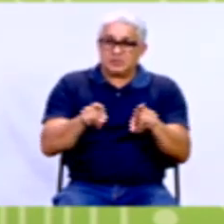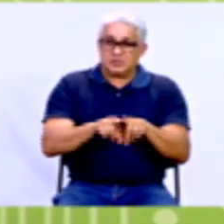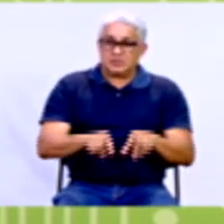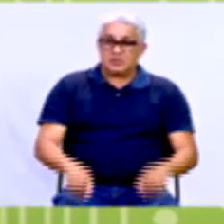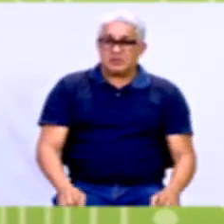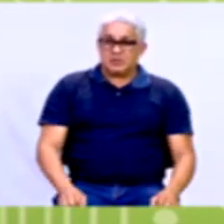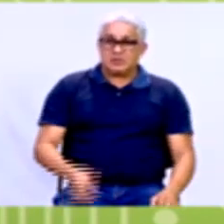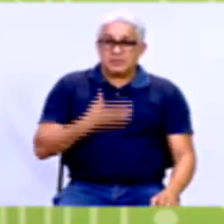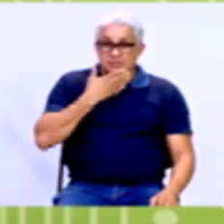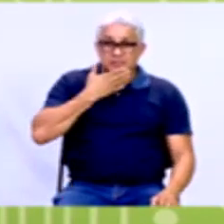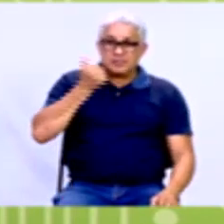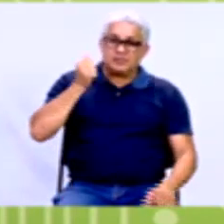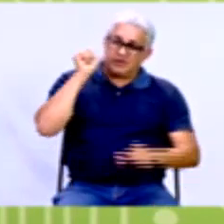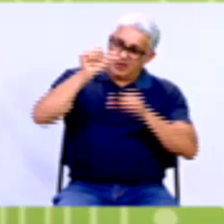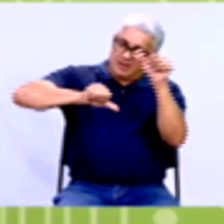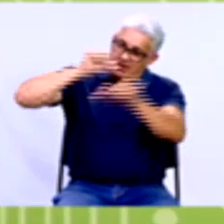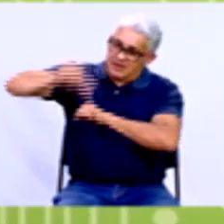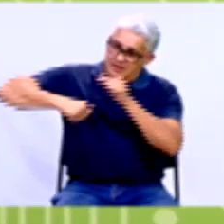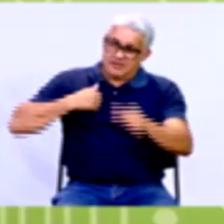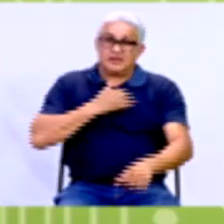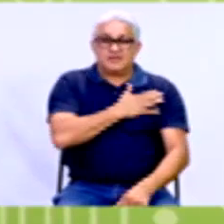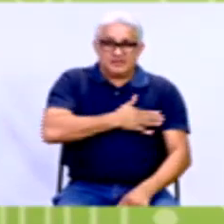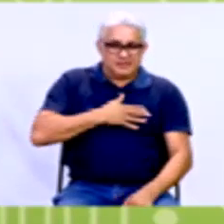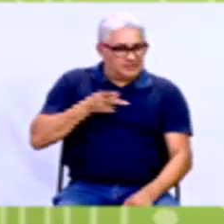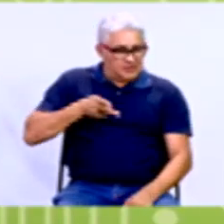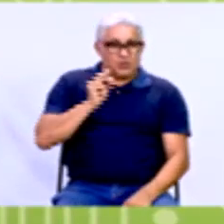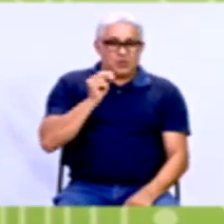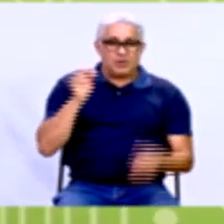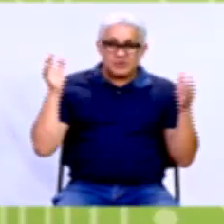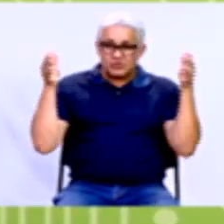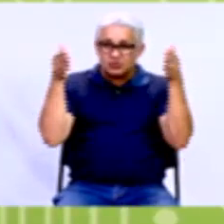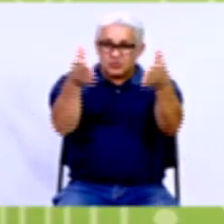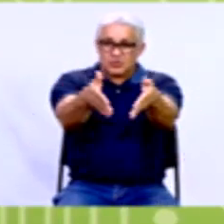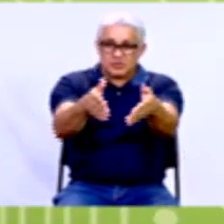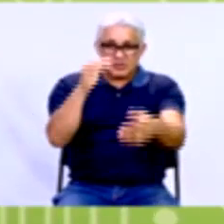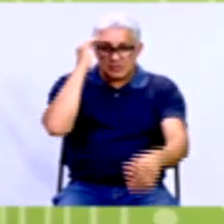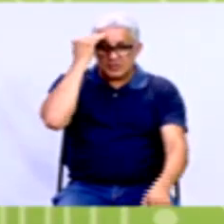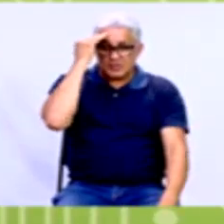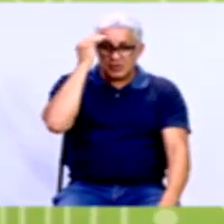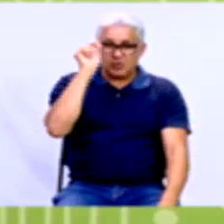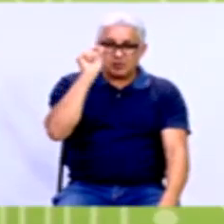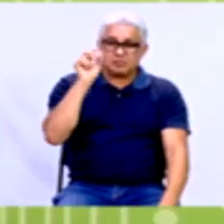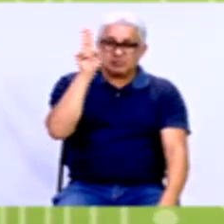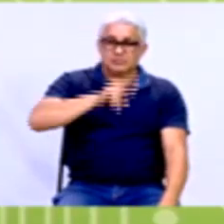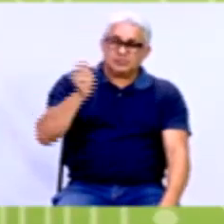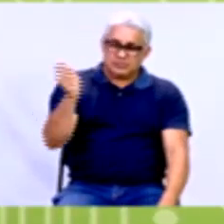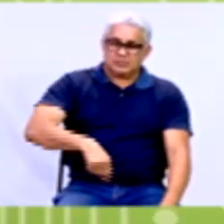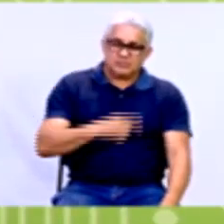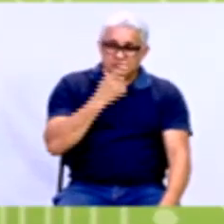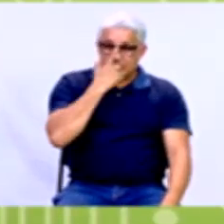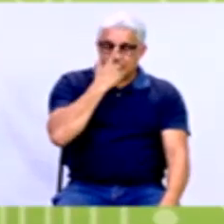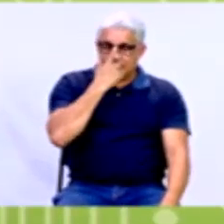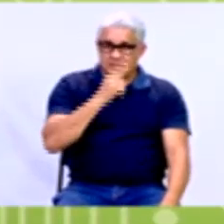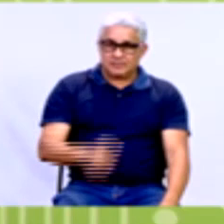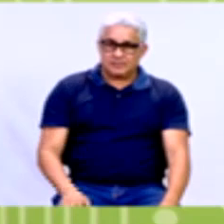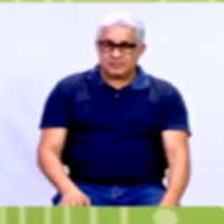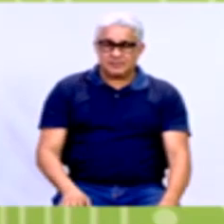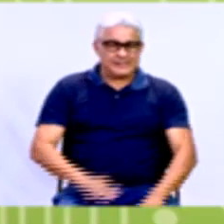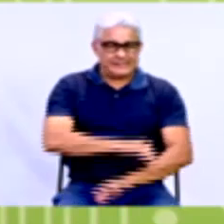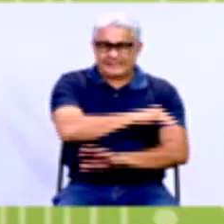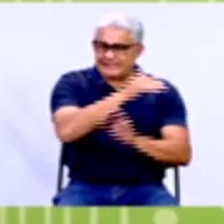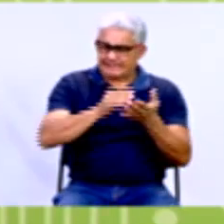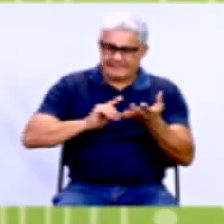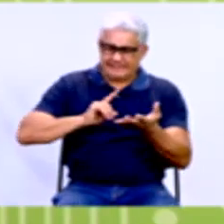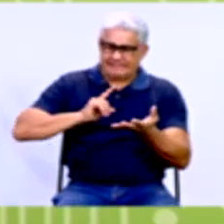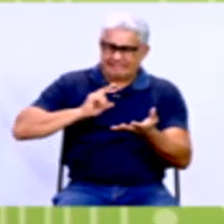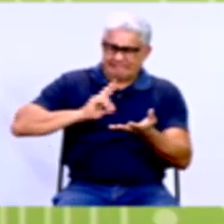fazer melhorias. Então, é isso, eu gosto sempre de focar nisso para vocês entenderem que a gente pode usar de todas as